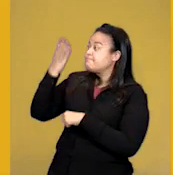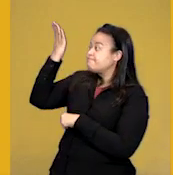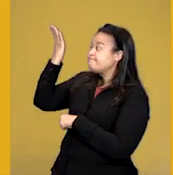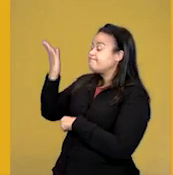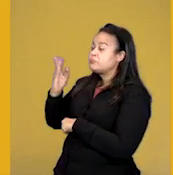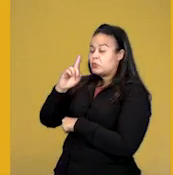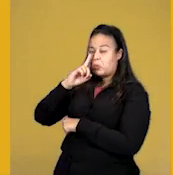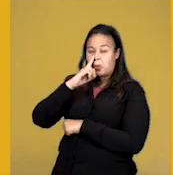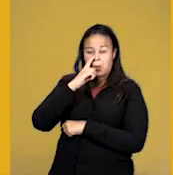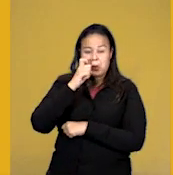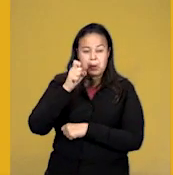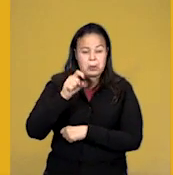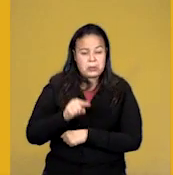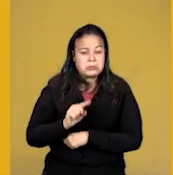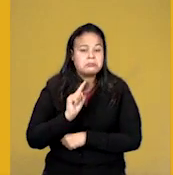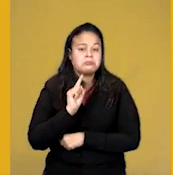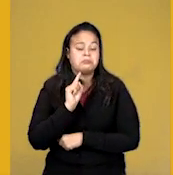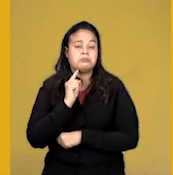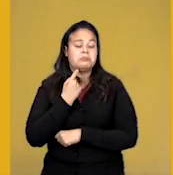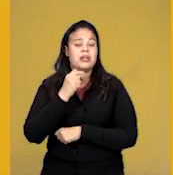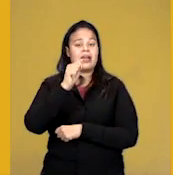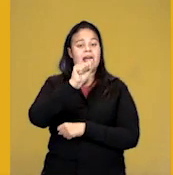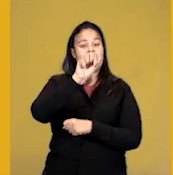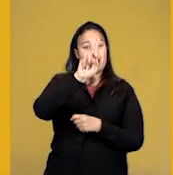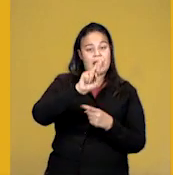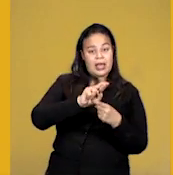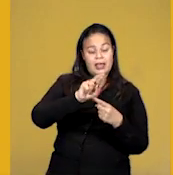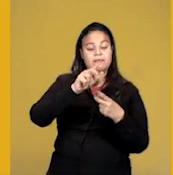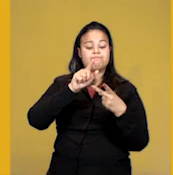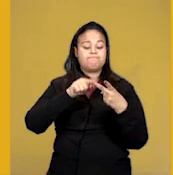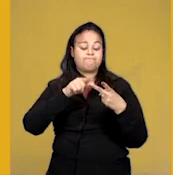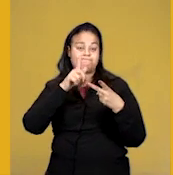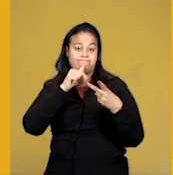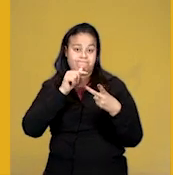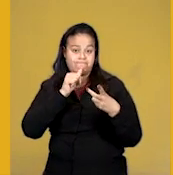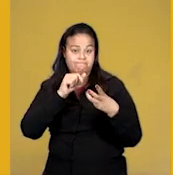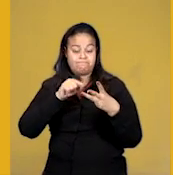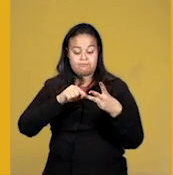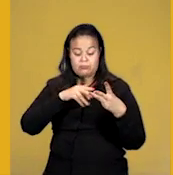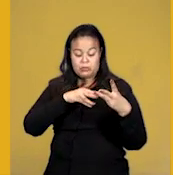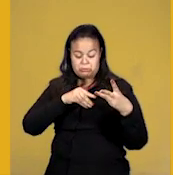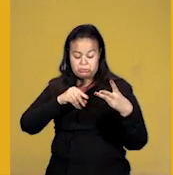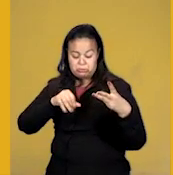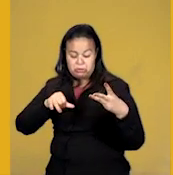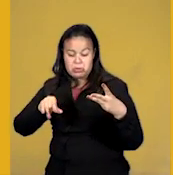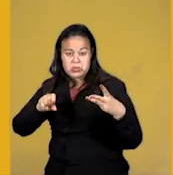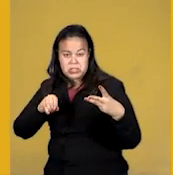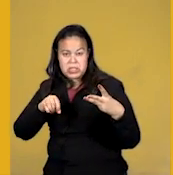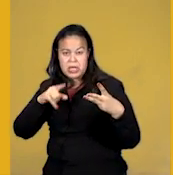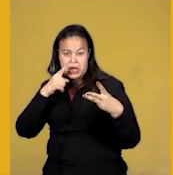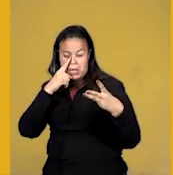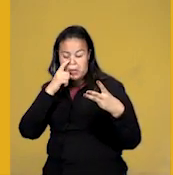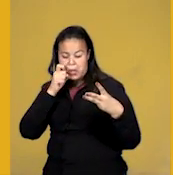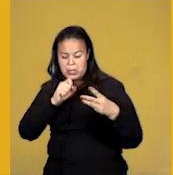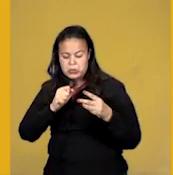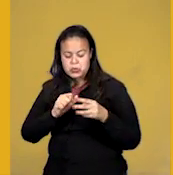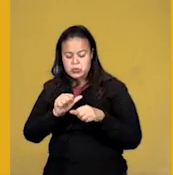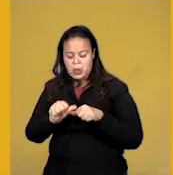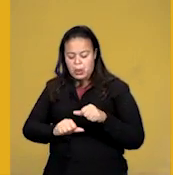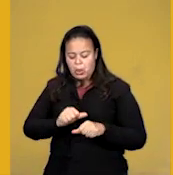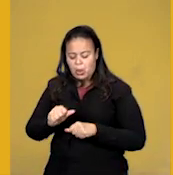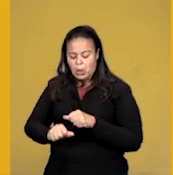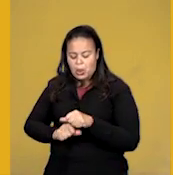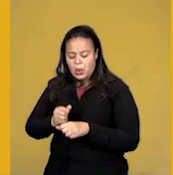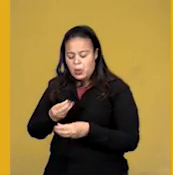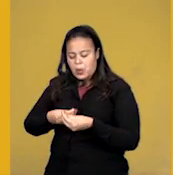o lixo polui ar, água e solo. Quando o lixo entra em decomposição, ele libera